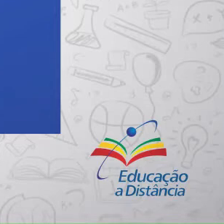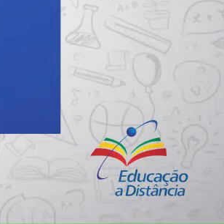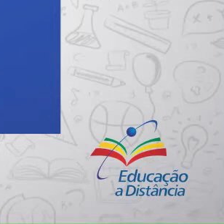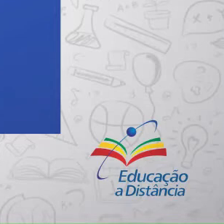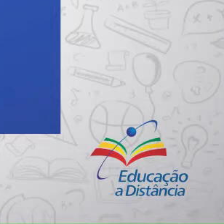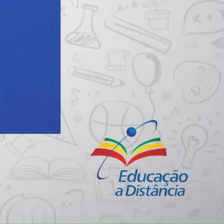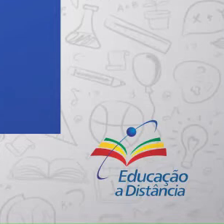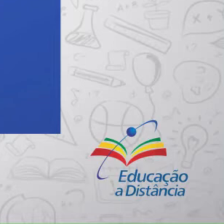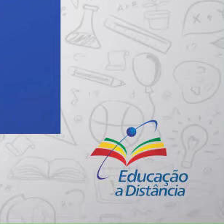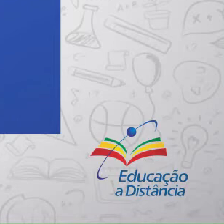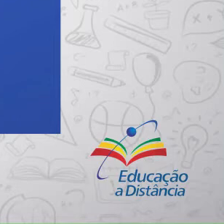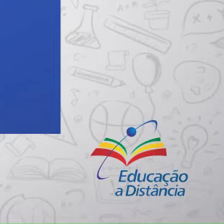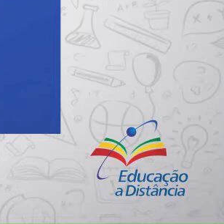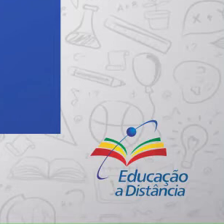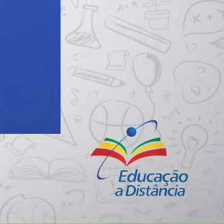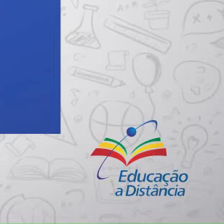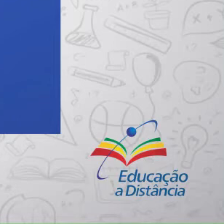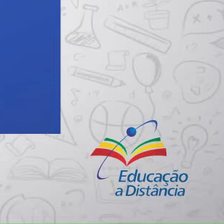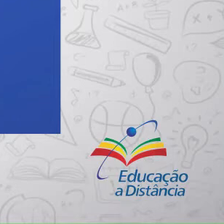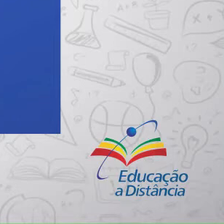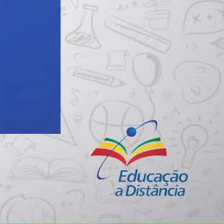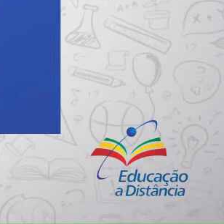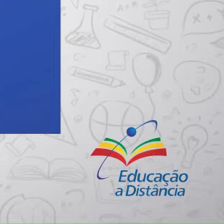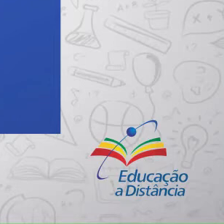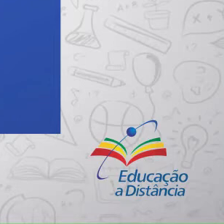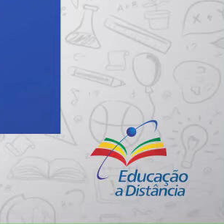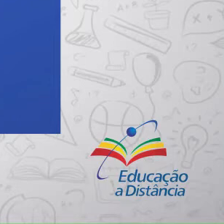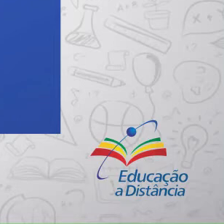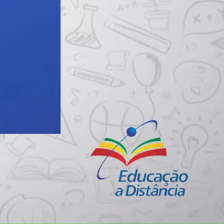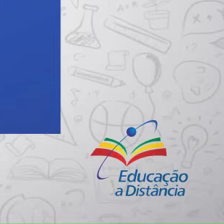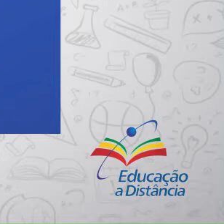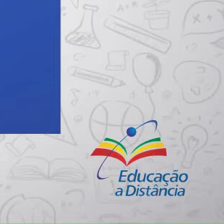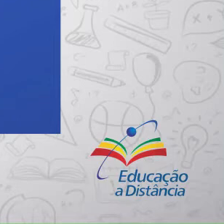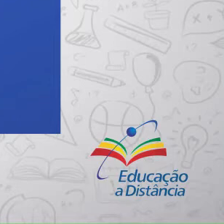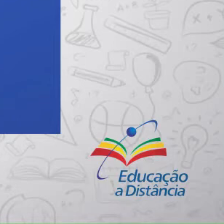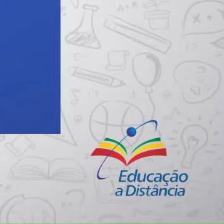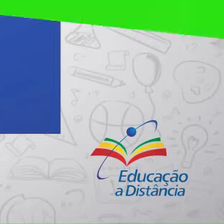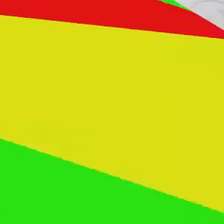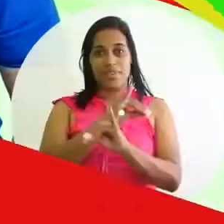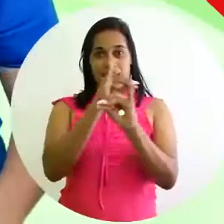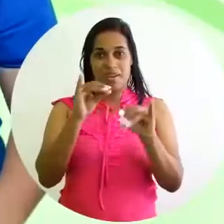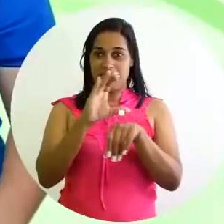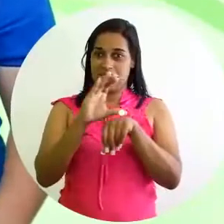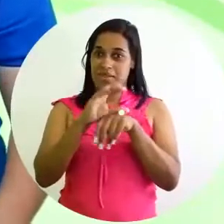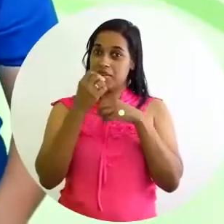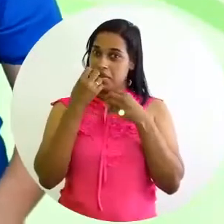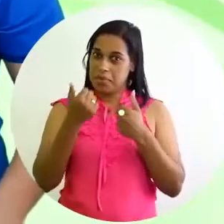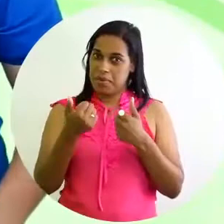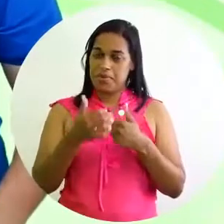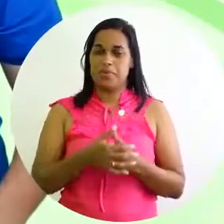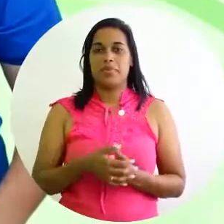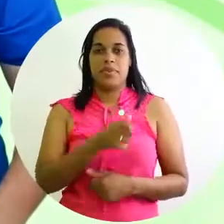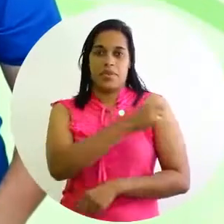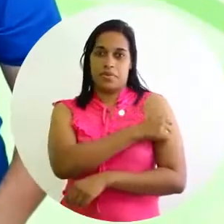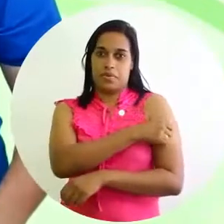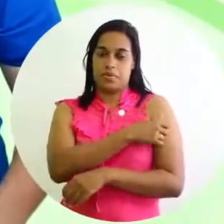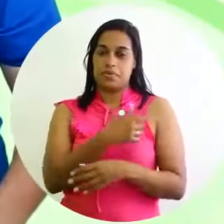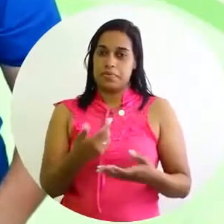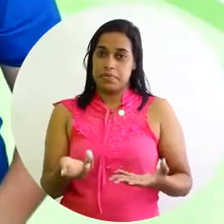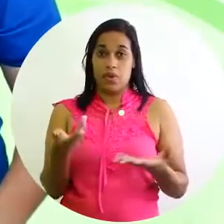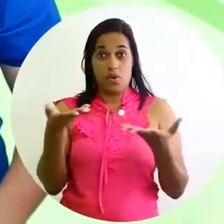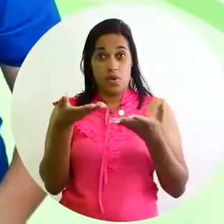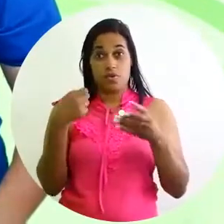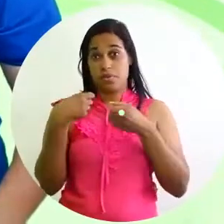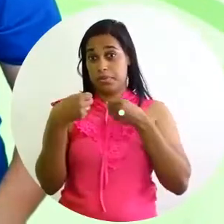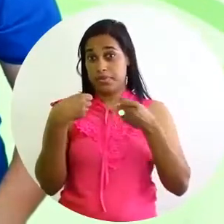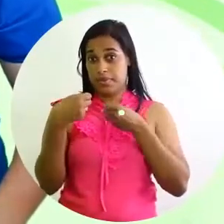contexto escolar. Utilizar o Voice-Thread em contexto educativo. Olá, cursistas, tudo bem? Hoje nós vamos